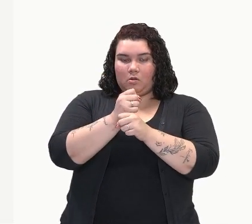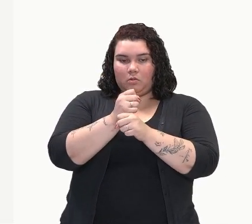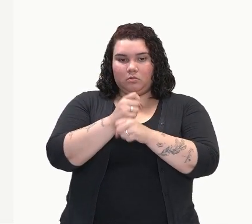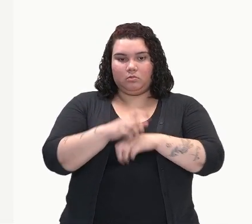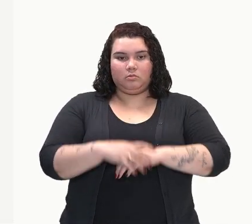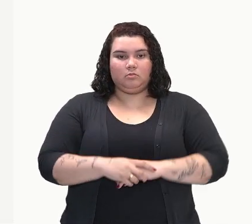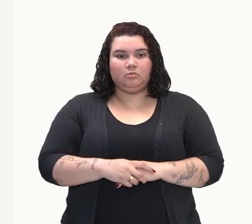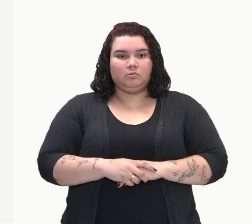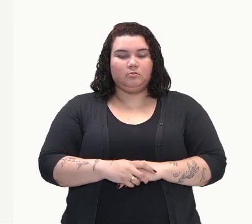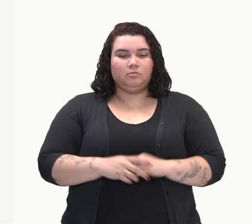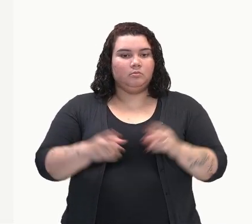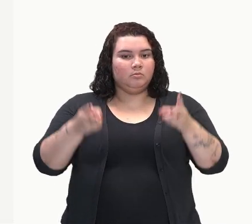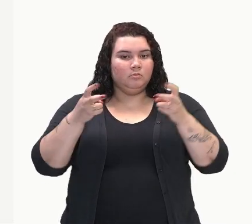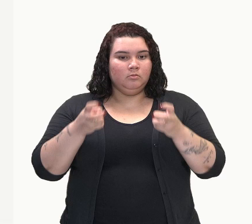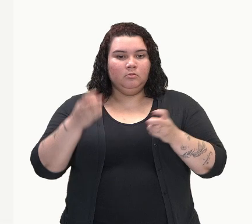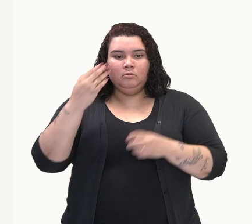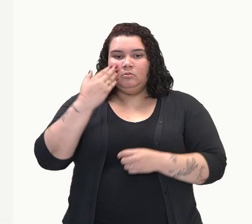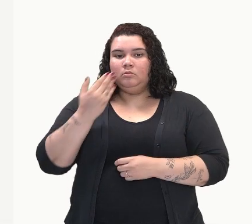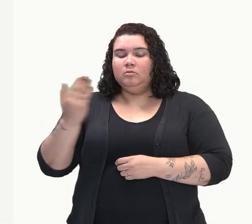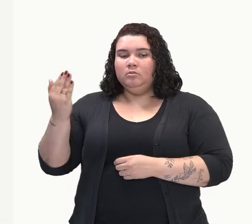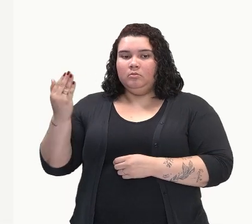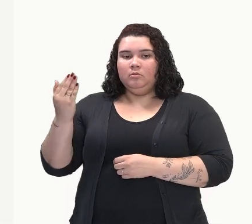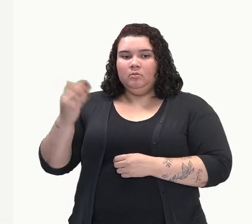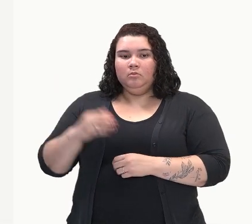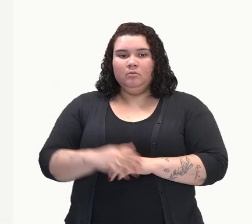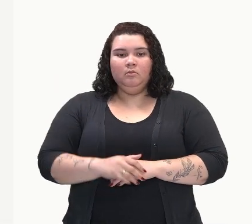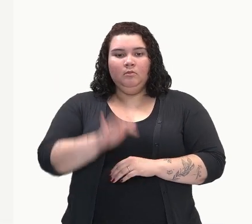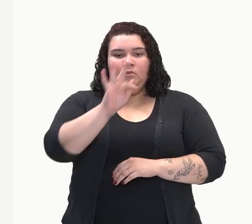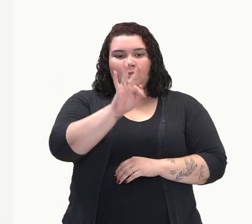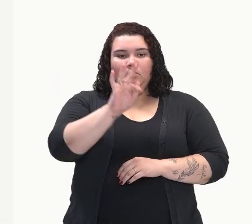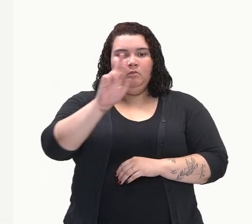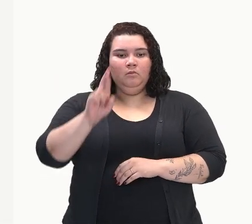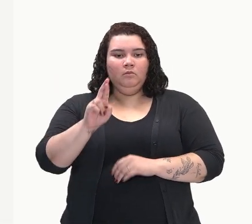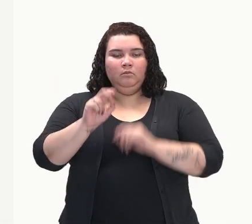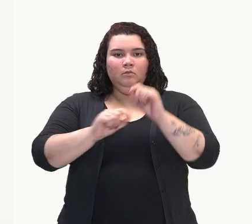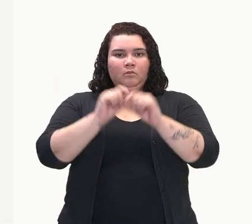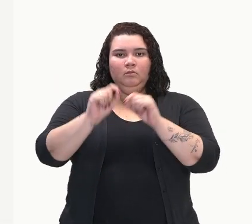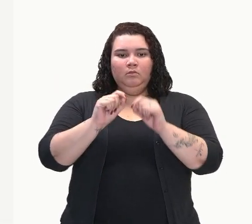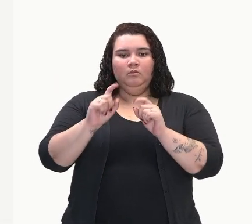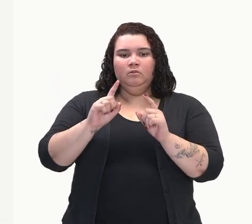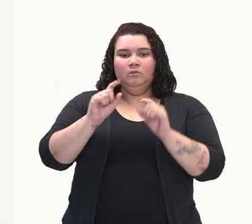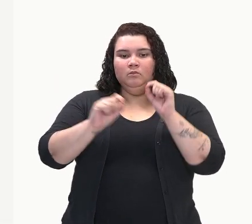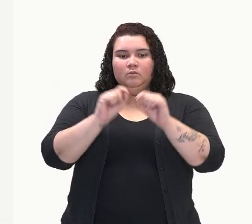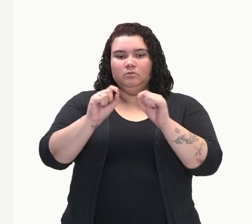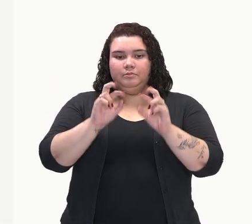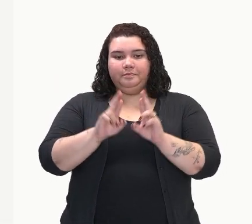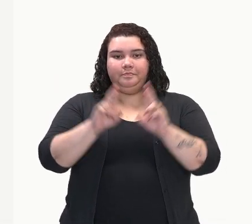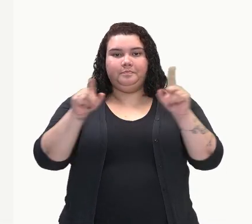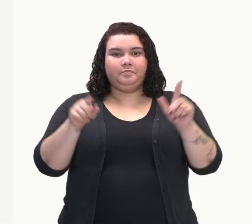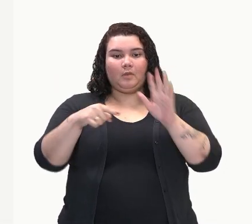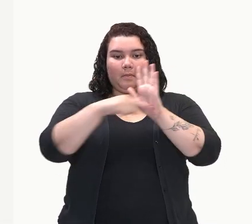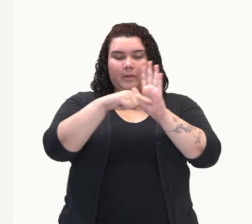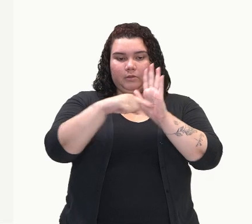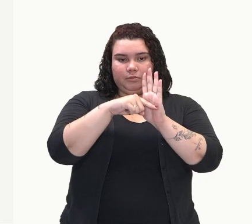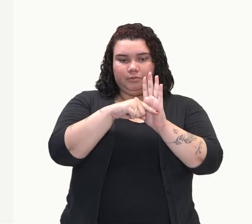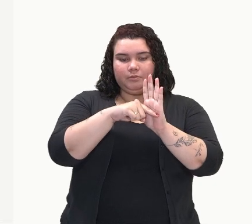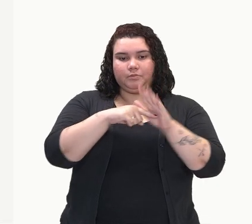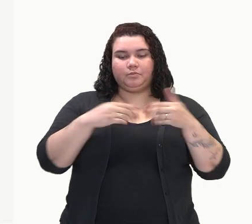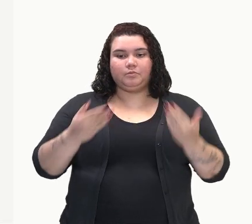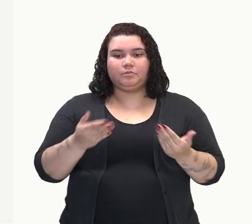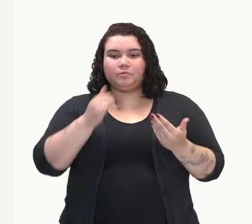aí? Veja, está aqui, ó. A força resultante vai ser a diferença entre os vetores.